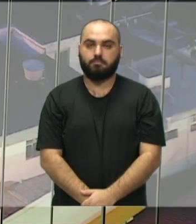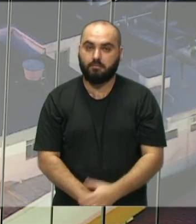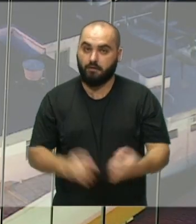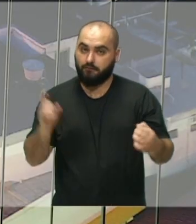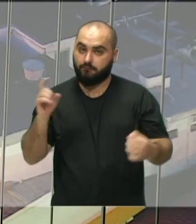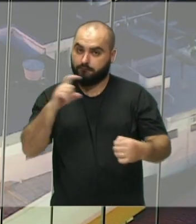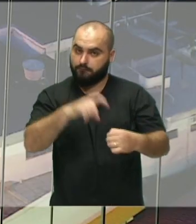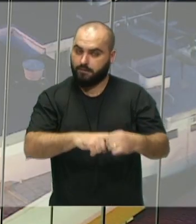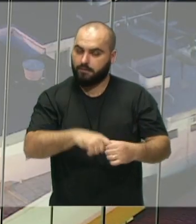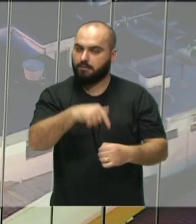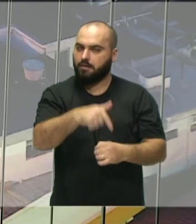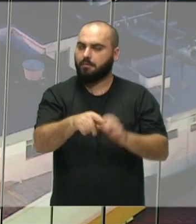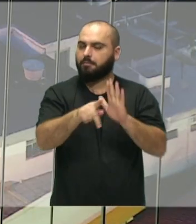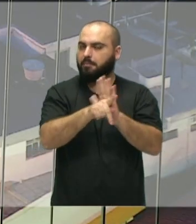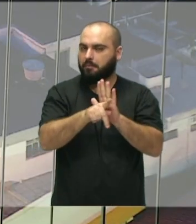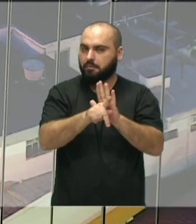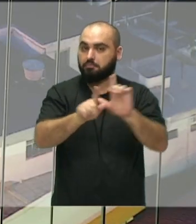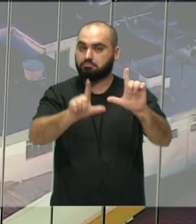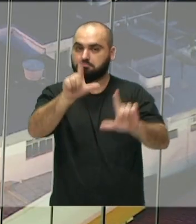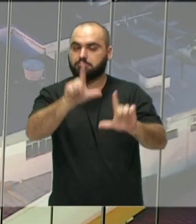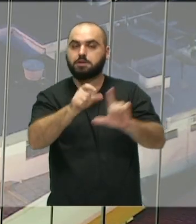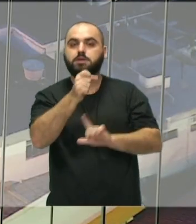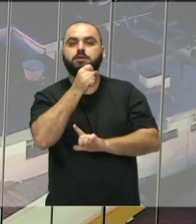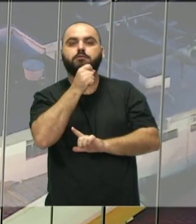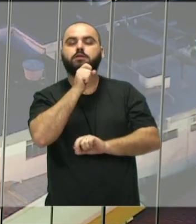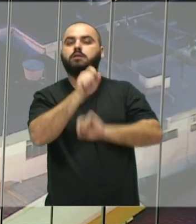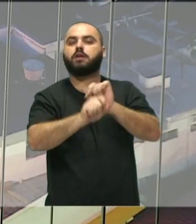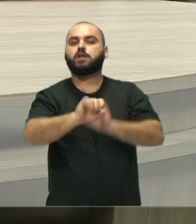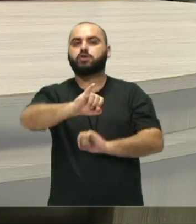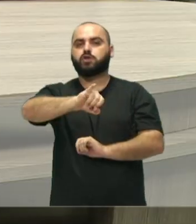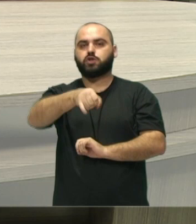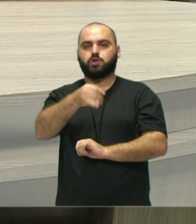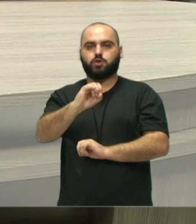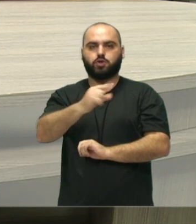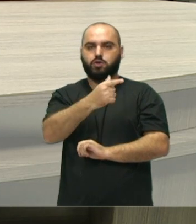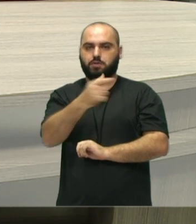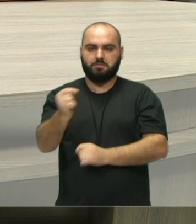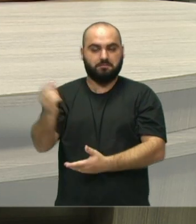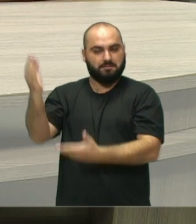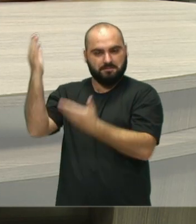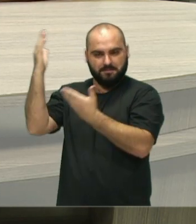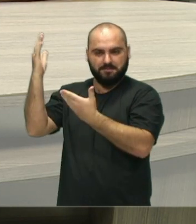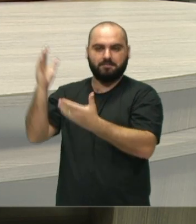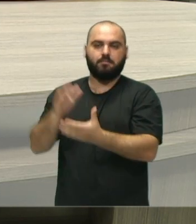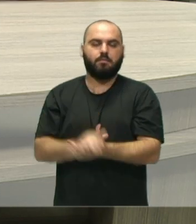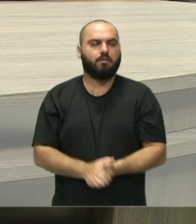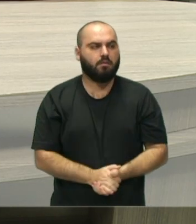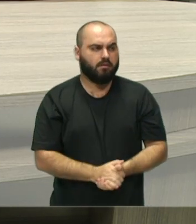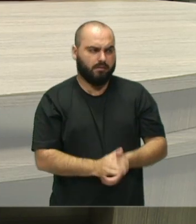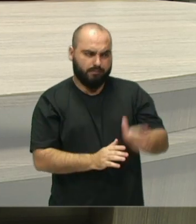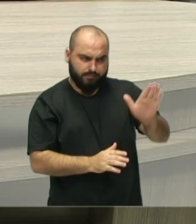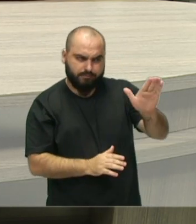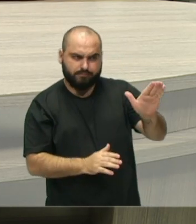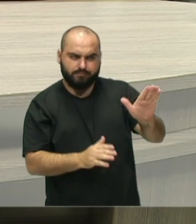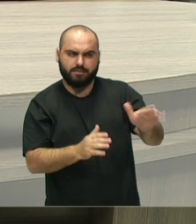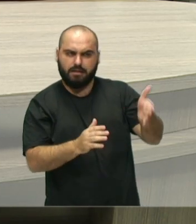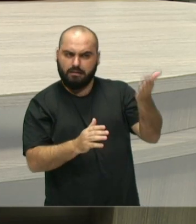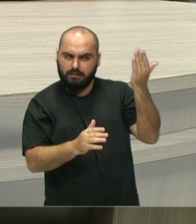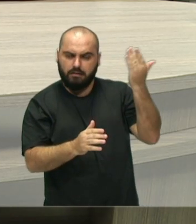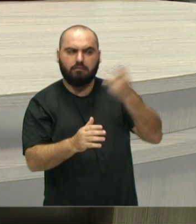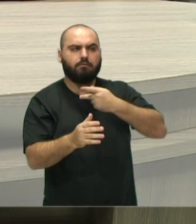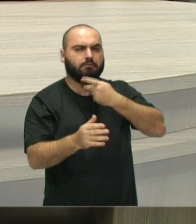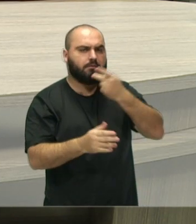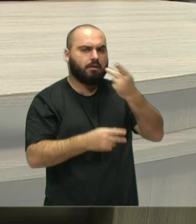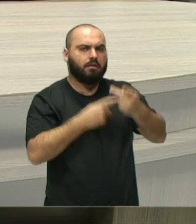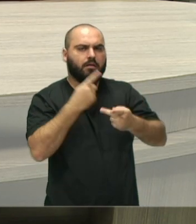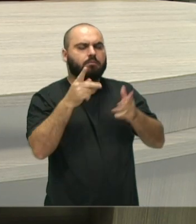Voltamos aqui no Câmara Aberta, que hoje entrevista o João Luiz de Mantova. João Luiz, a gente terminou ali o primeiro bloco falando ainda um